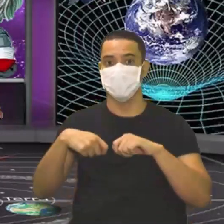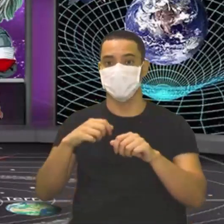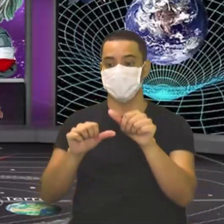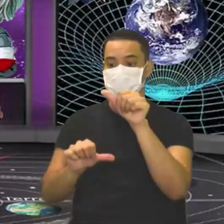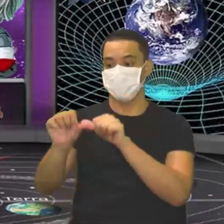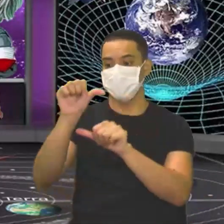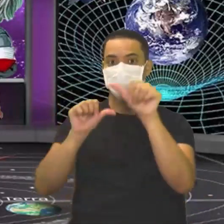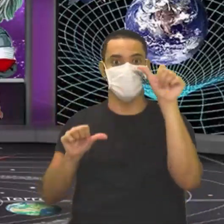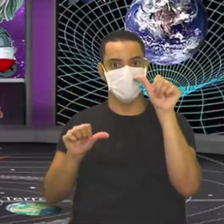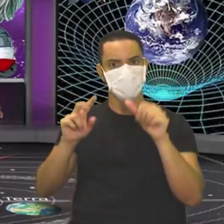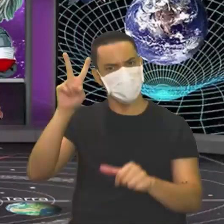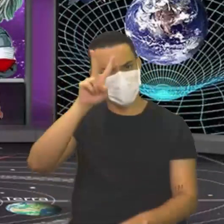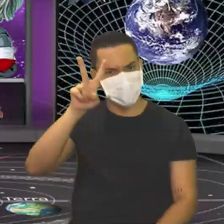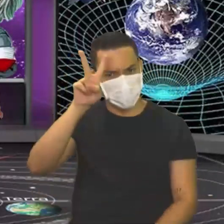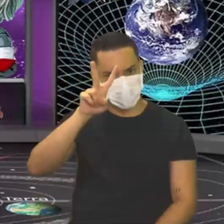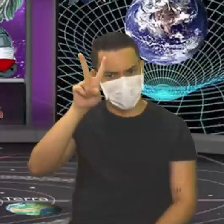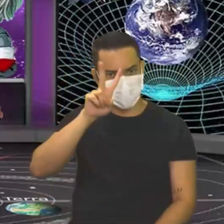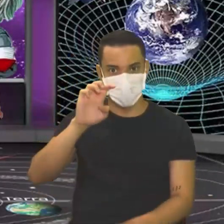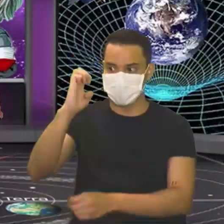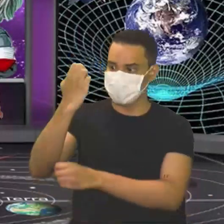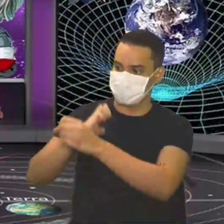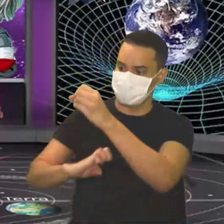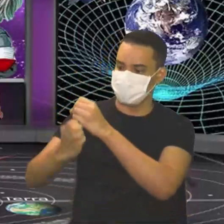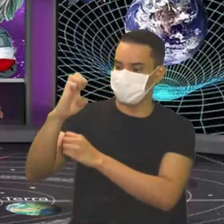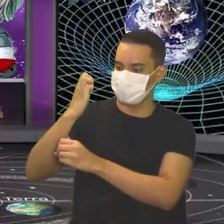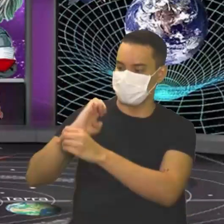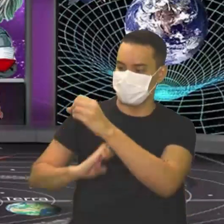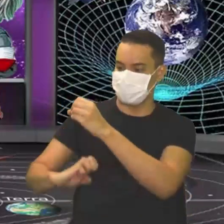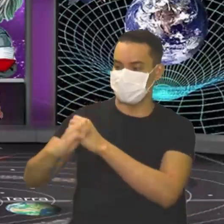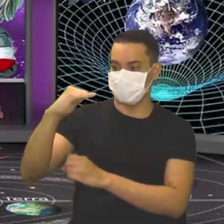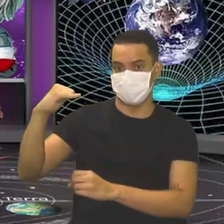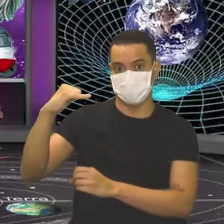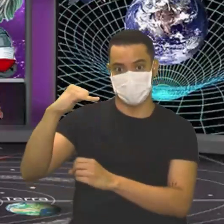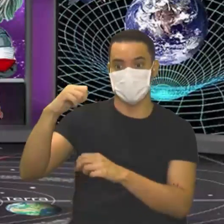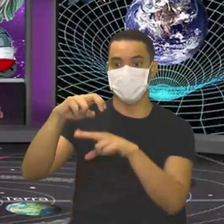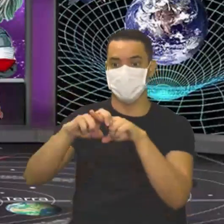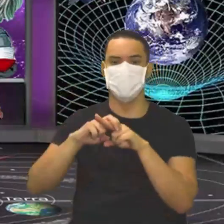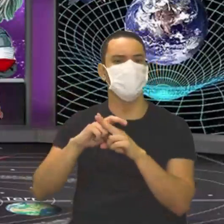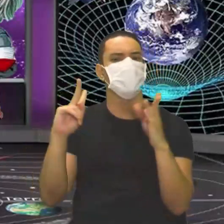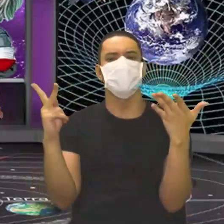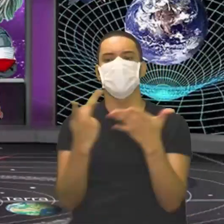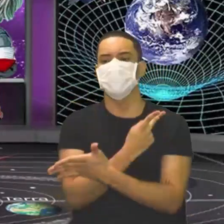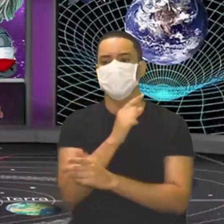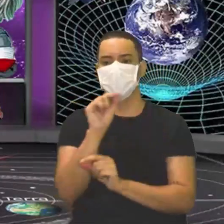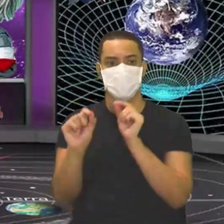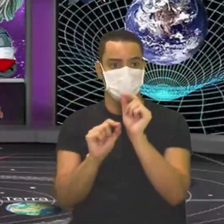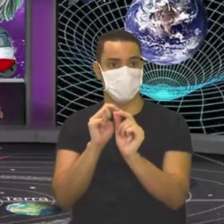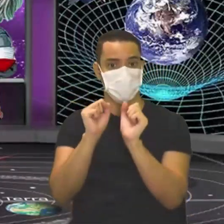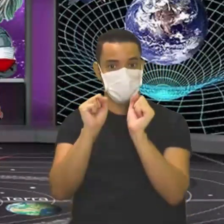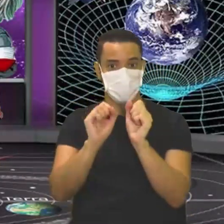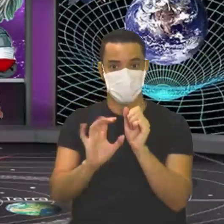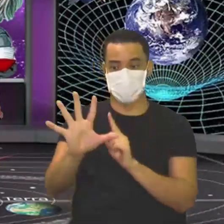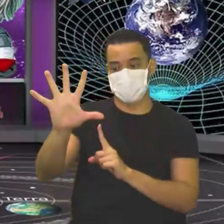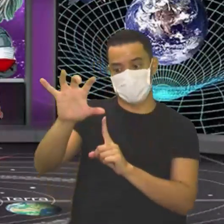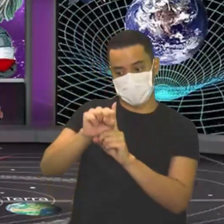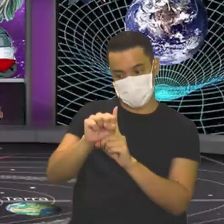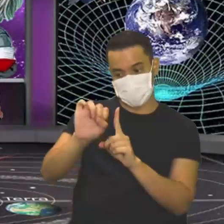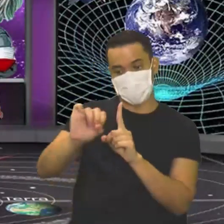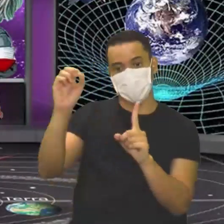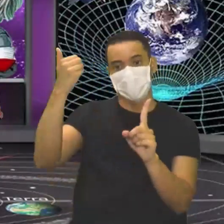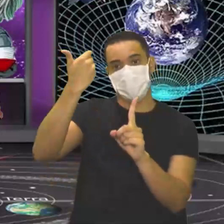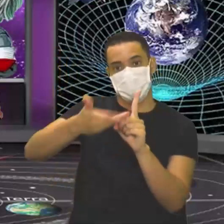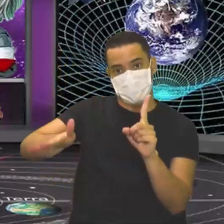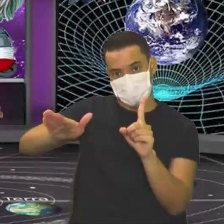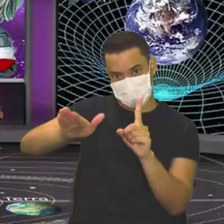nele? Lembram? Elétrons. Então, o que vai acontecer? Eu posso adquirir elétrons, eu posso